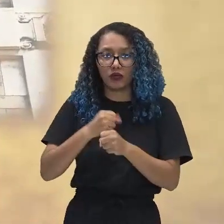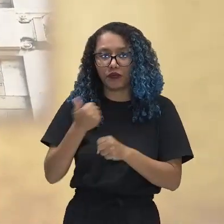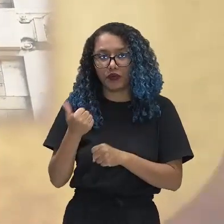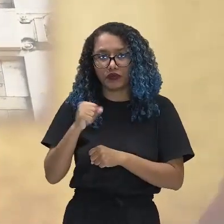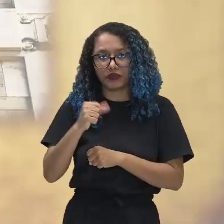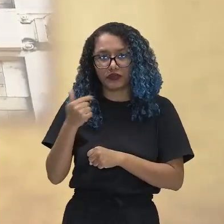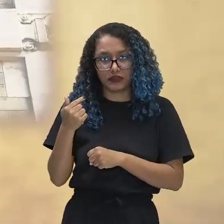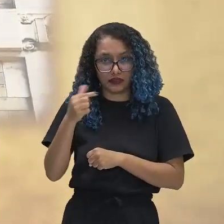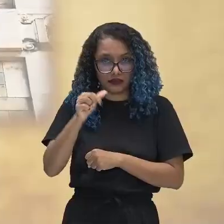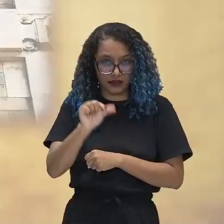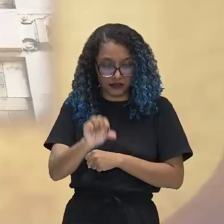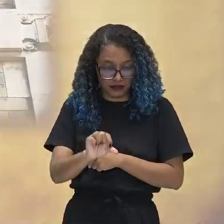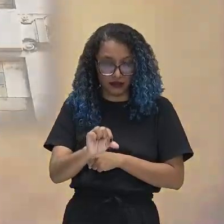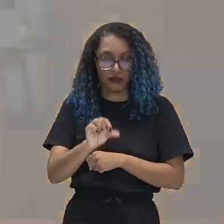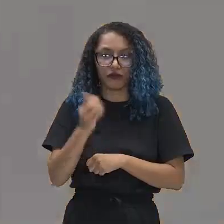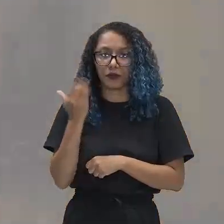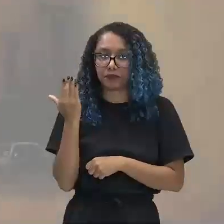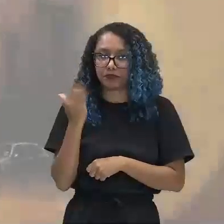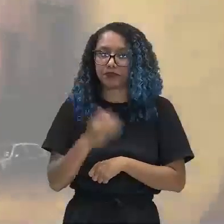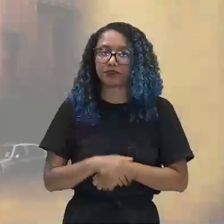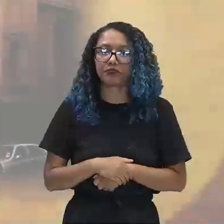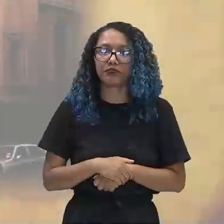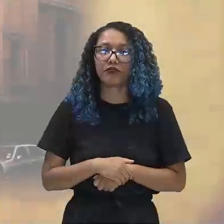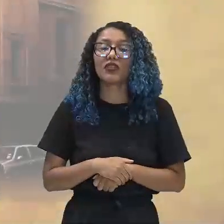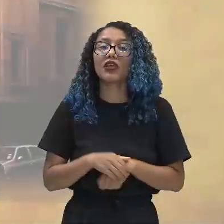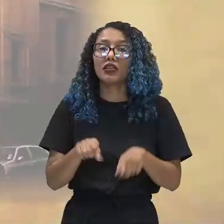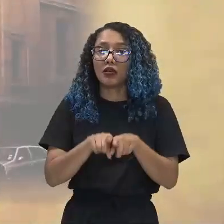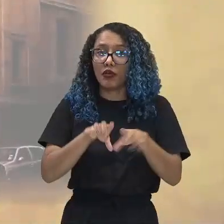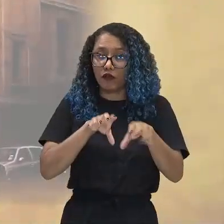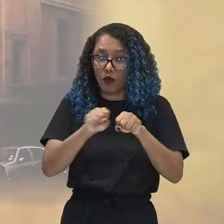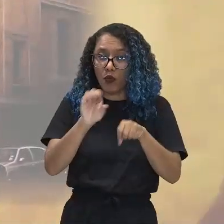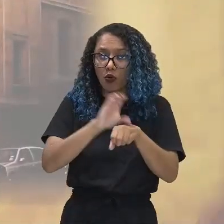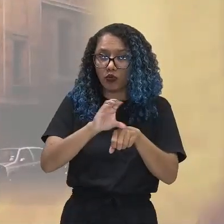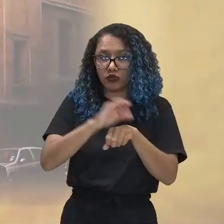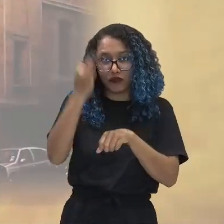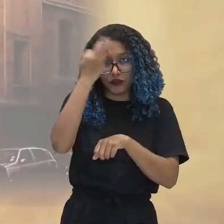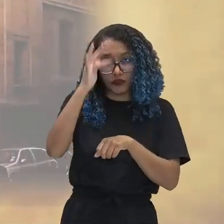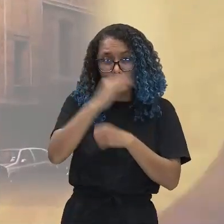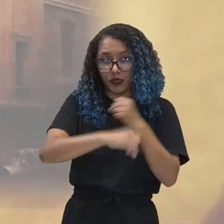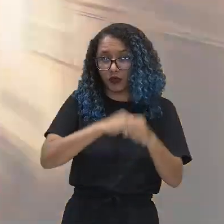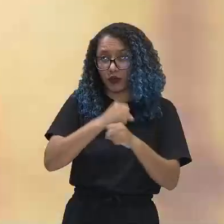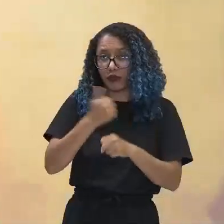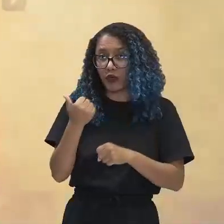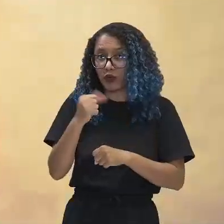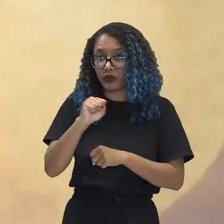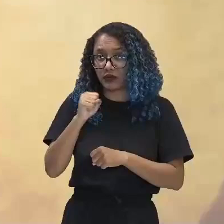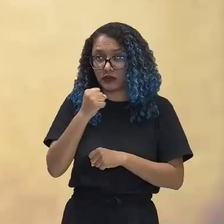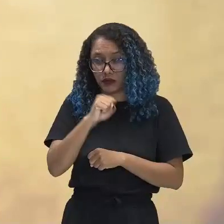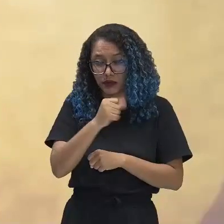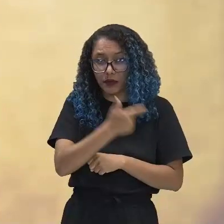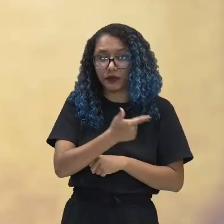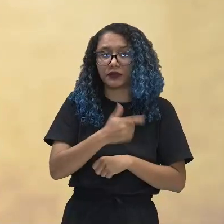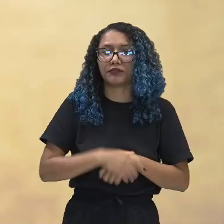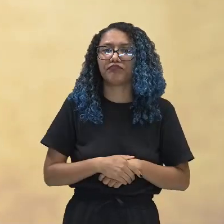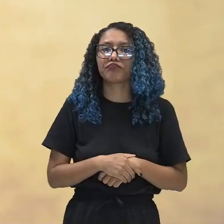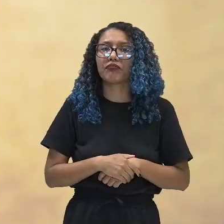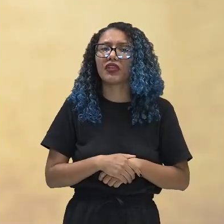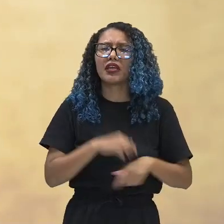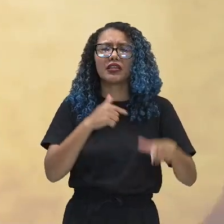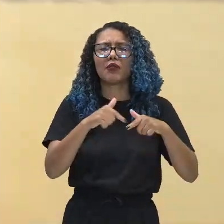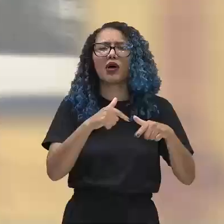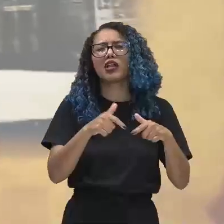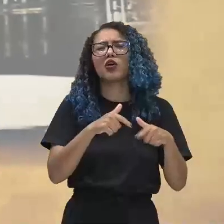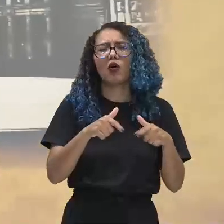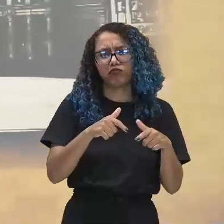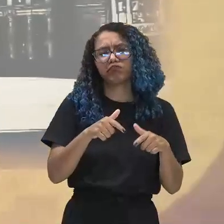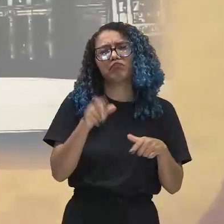em 1879. Graduou-se em filosofia em 1882. Atuação profissional na